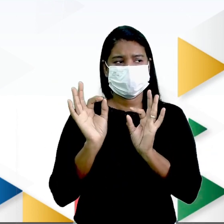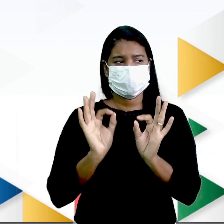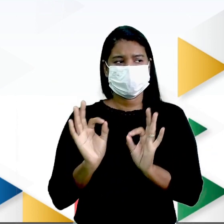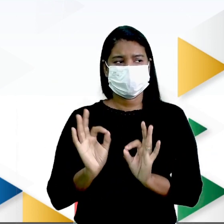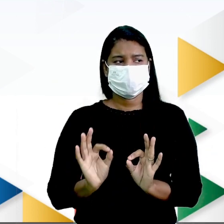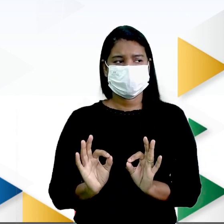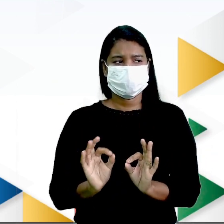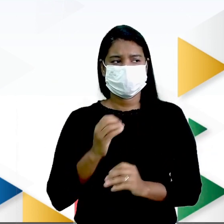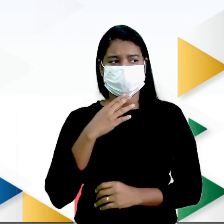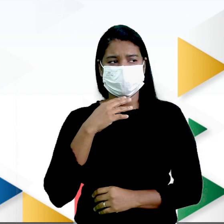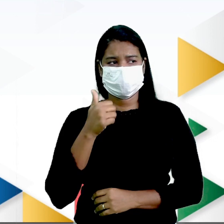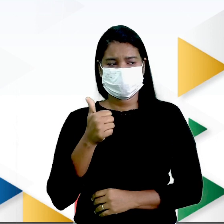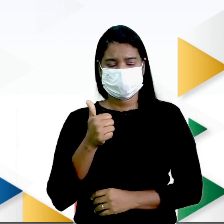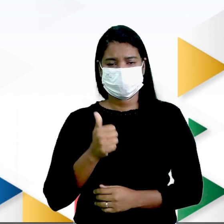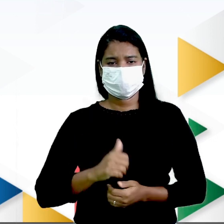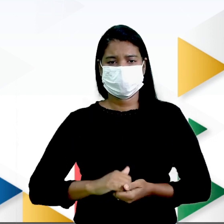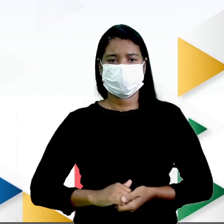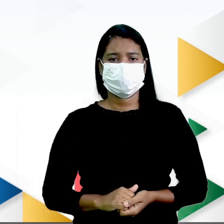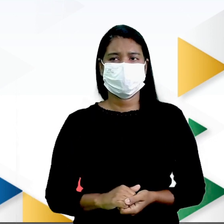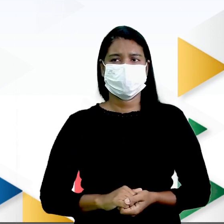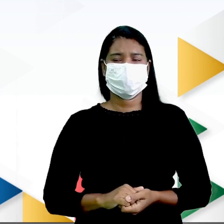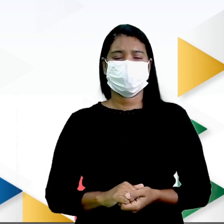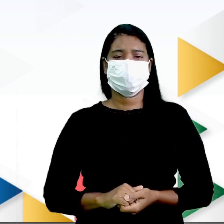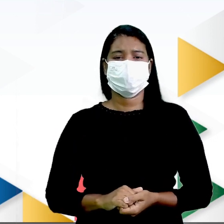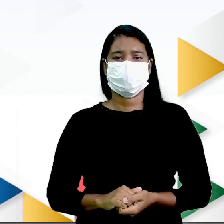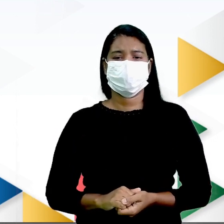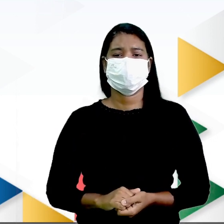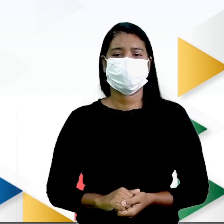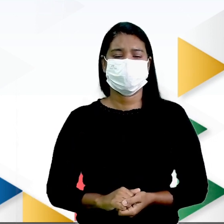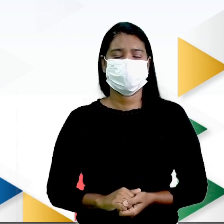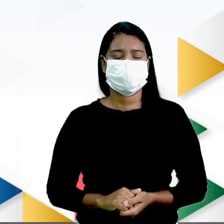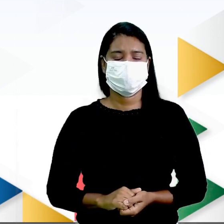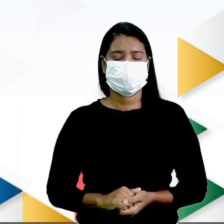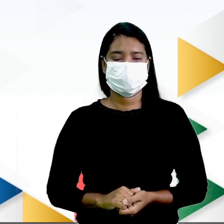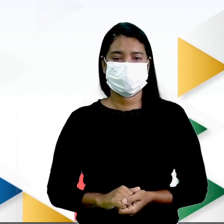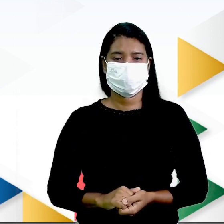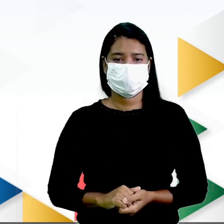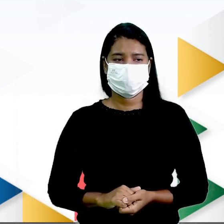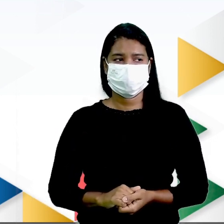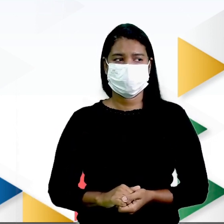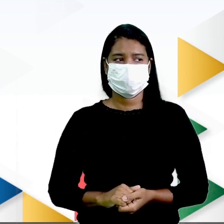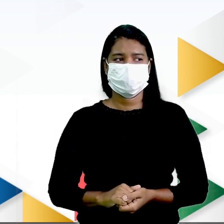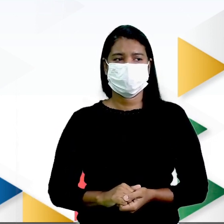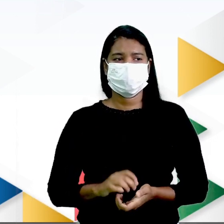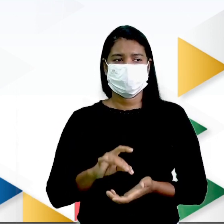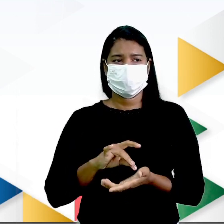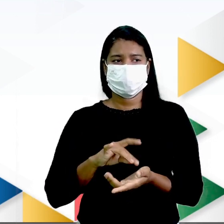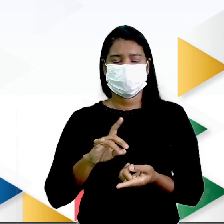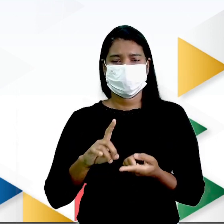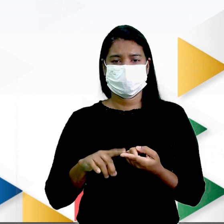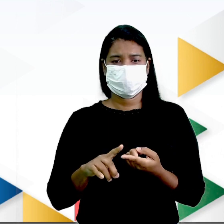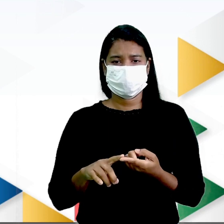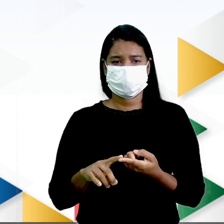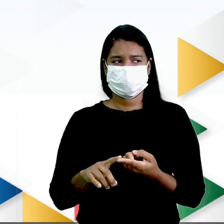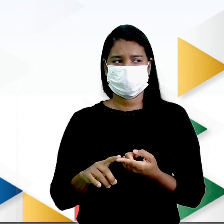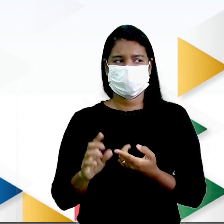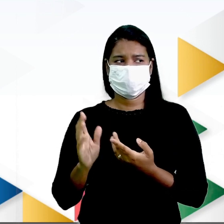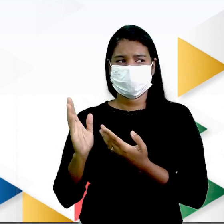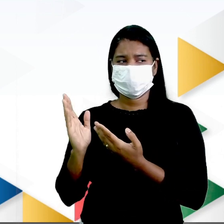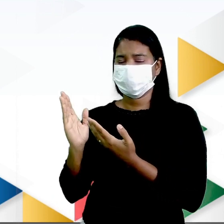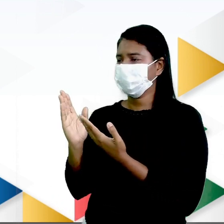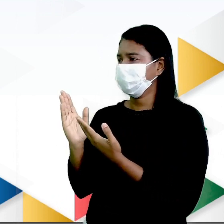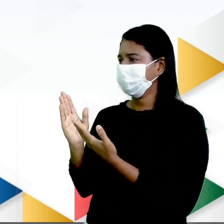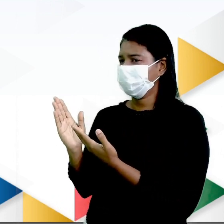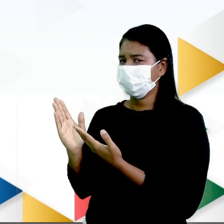tá bom? Agora, o polígono convexo e não convexo. Eu vou ter polígonos não convexos, que são esses daí, ó, que parece uma